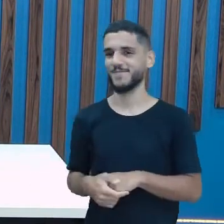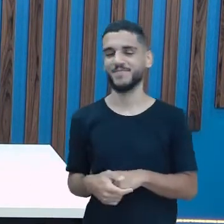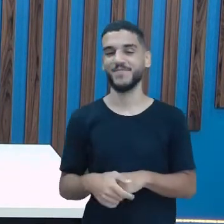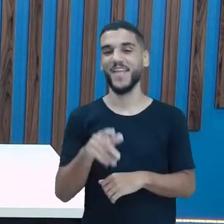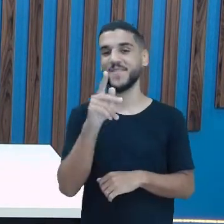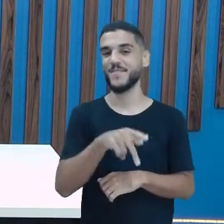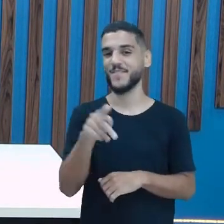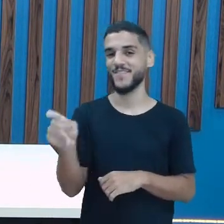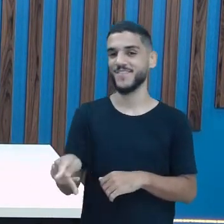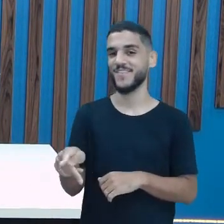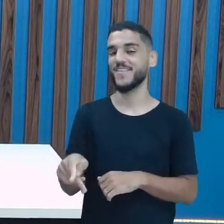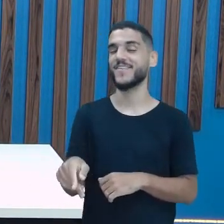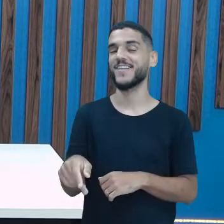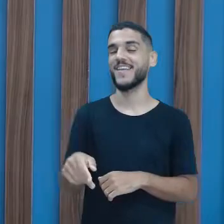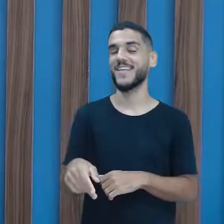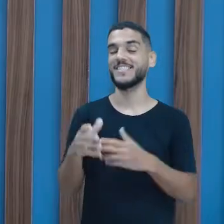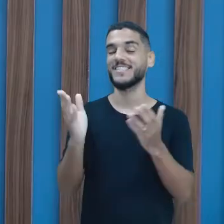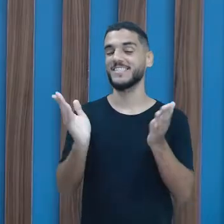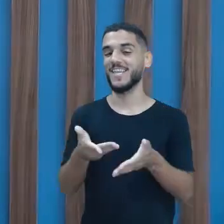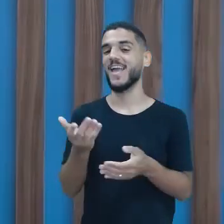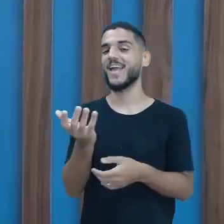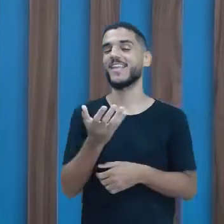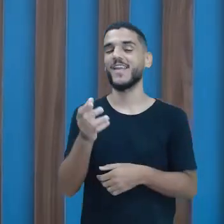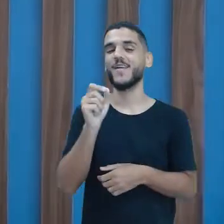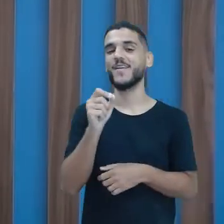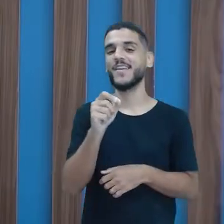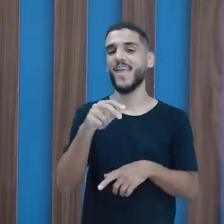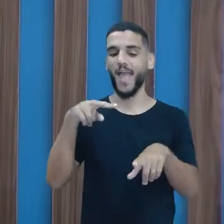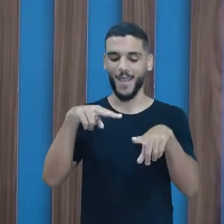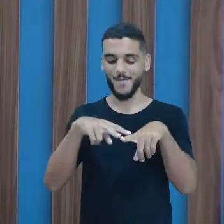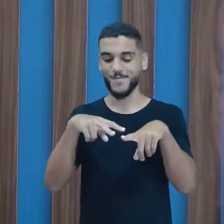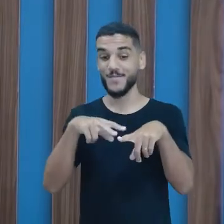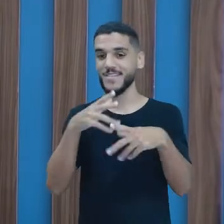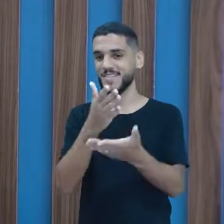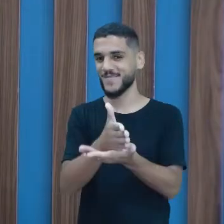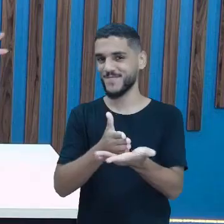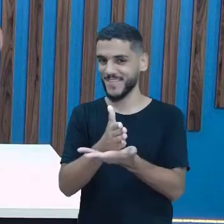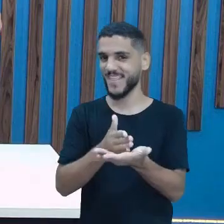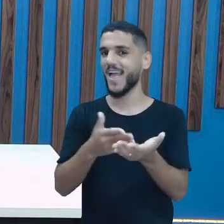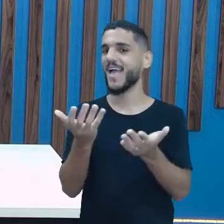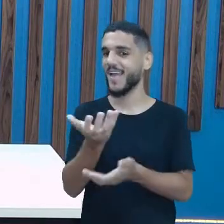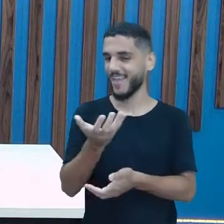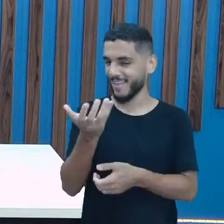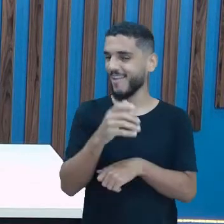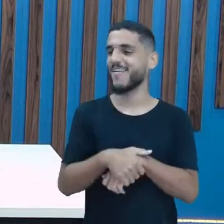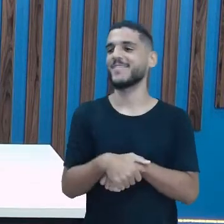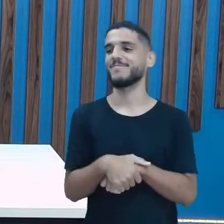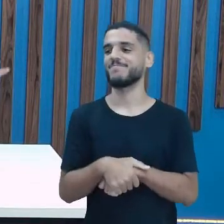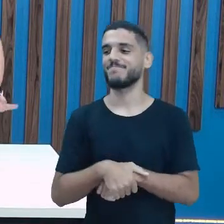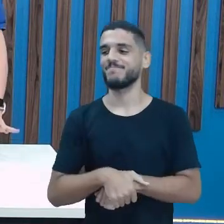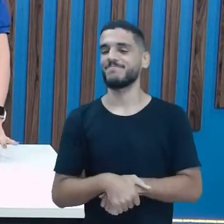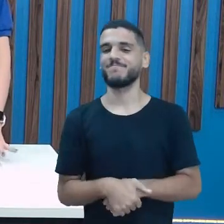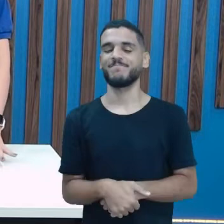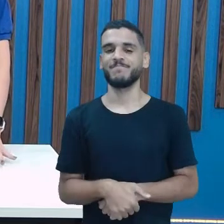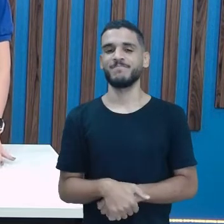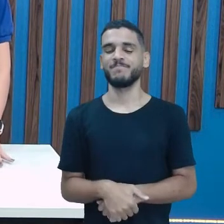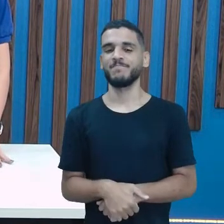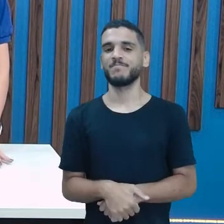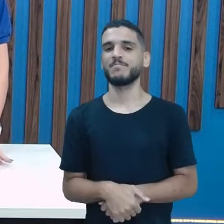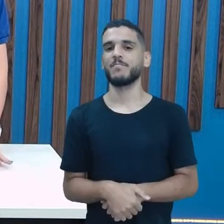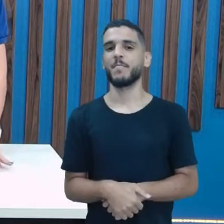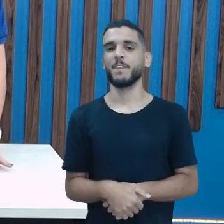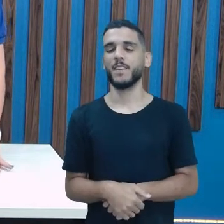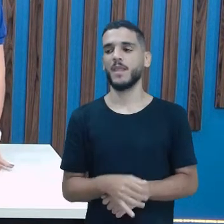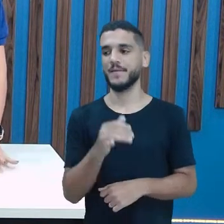metade de cada pizza dessa que eu trouxe aqui para trabalhar com vocês. Viu, professora? Estou esperando. Eu tenho aqui